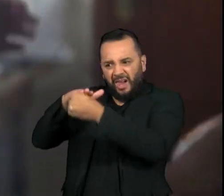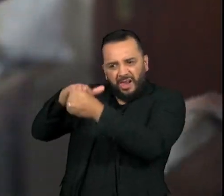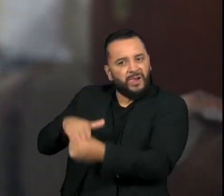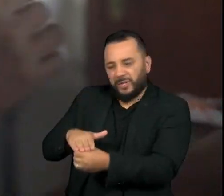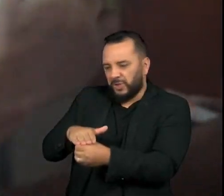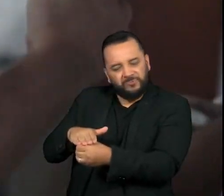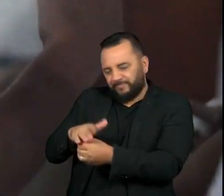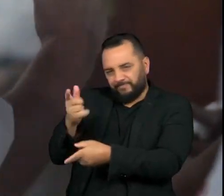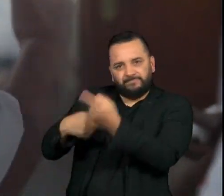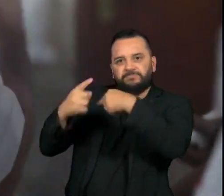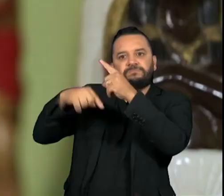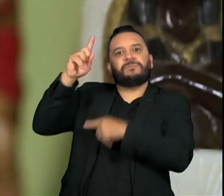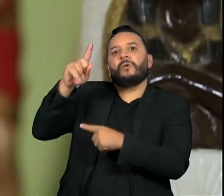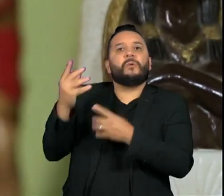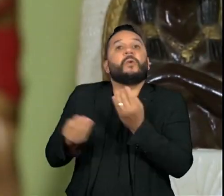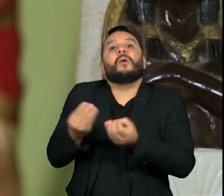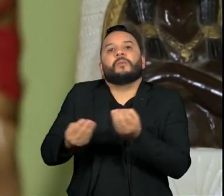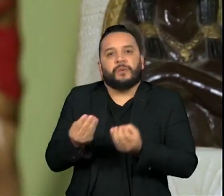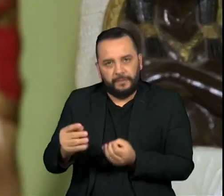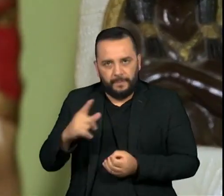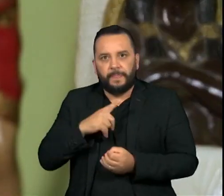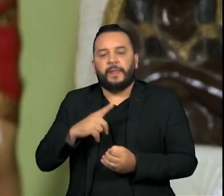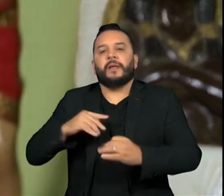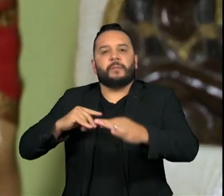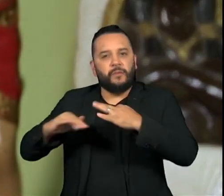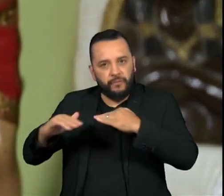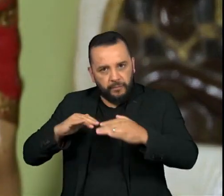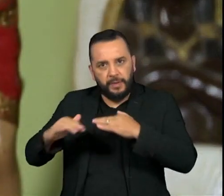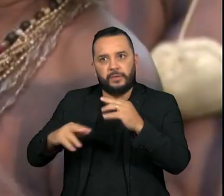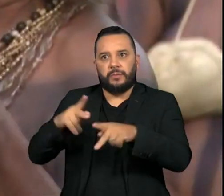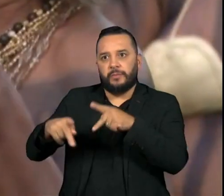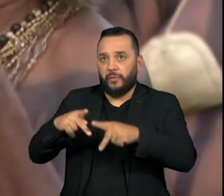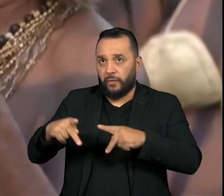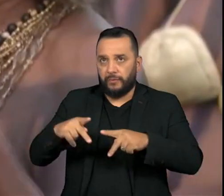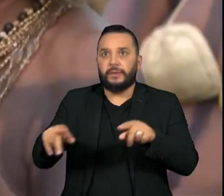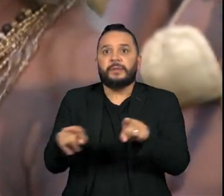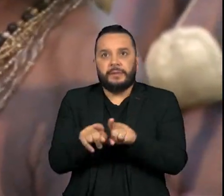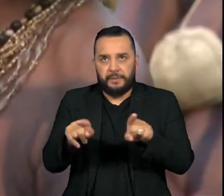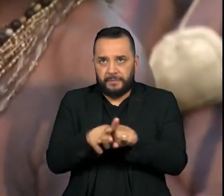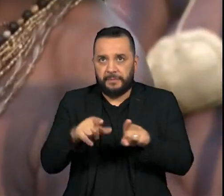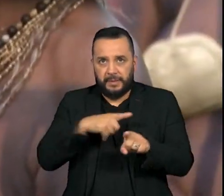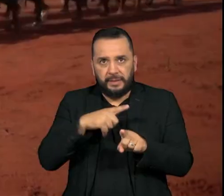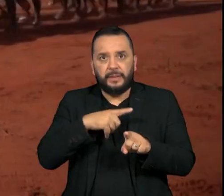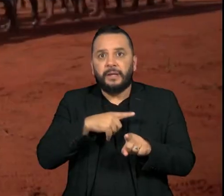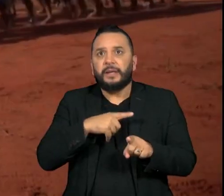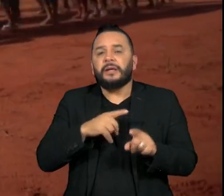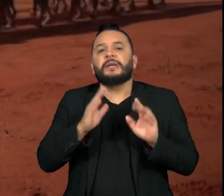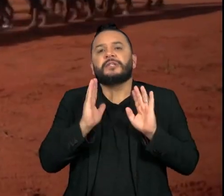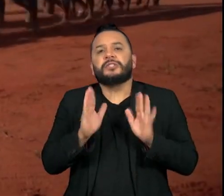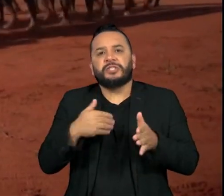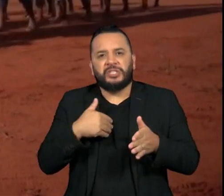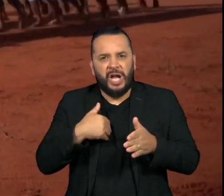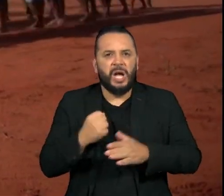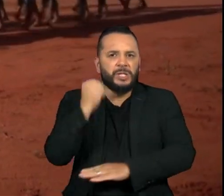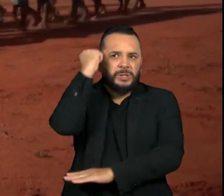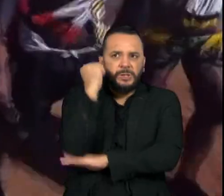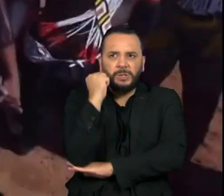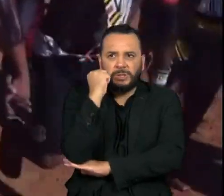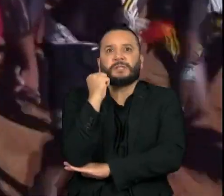desde organizações diversas, movimentos civis, a dupla pertença como um mecanismo de resistência,